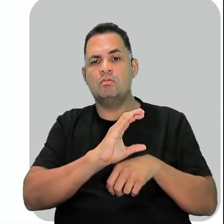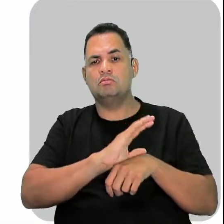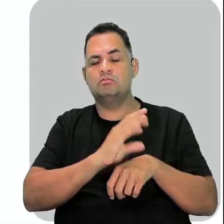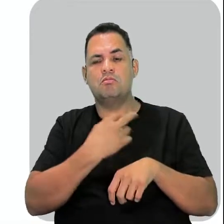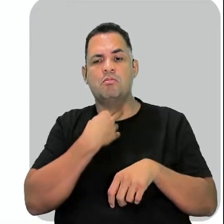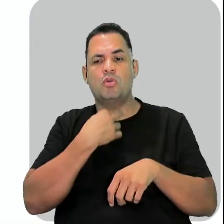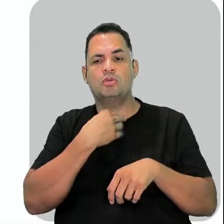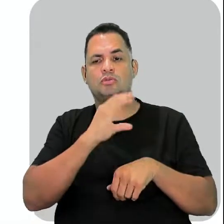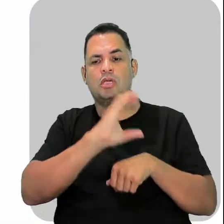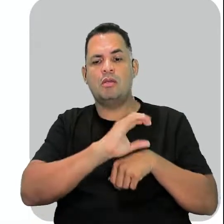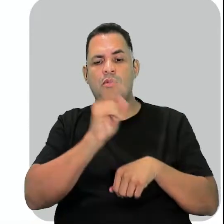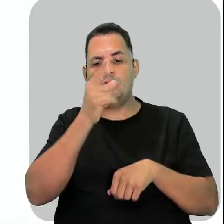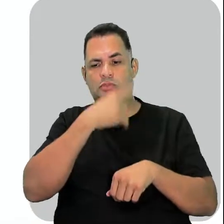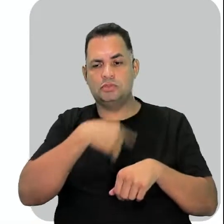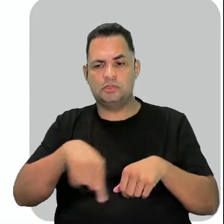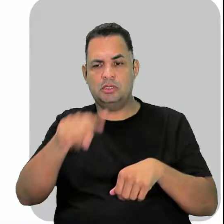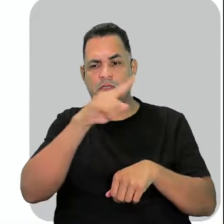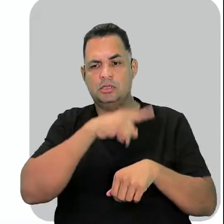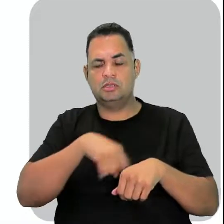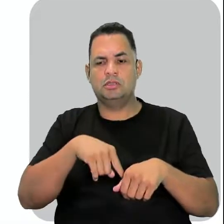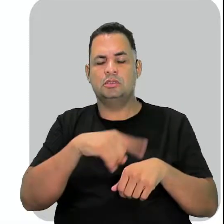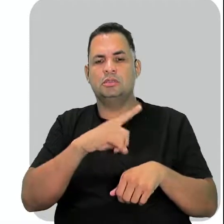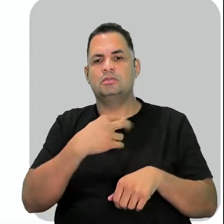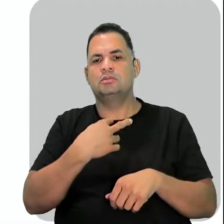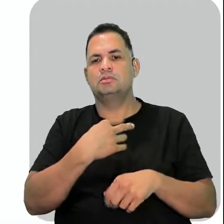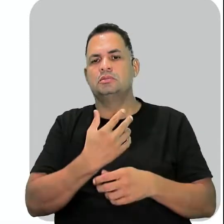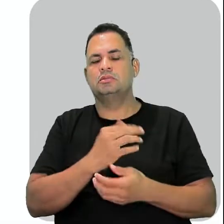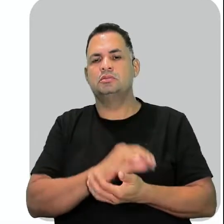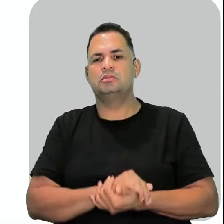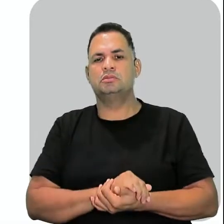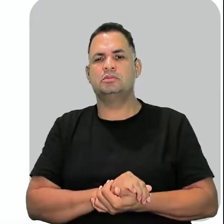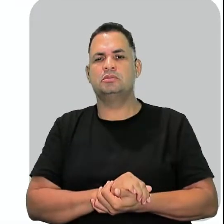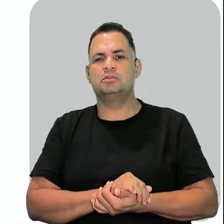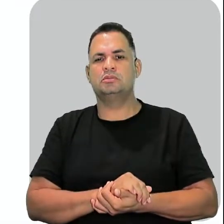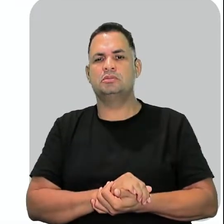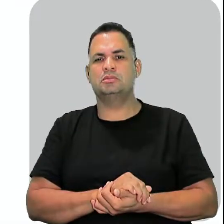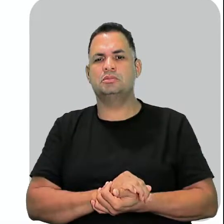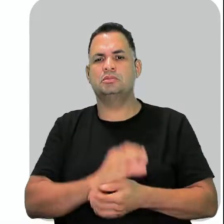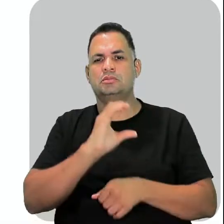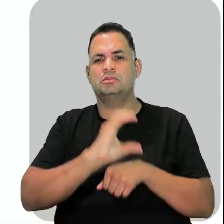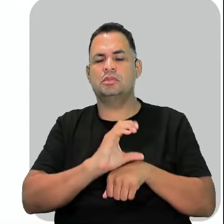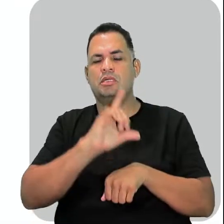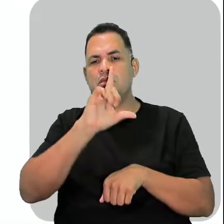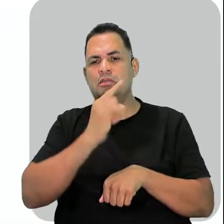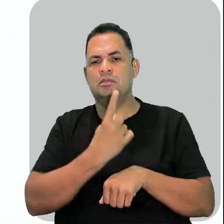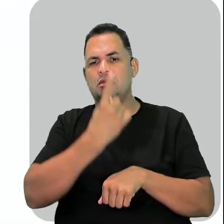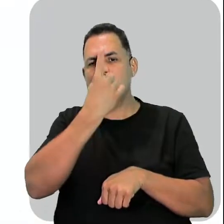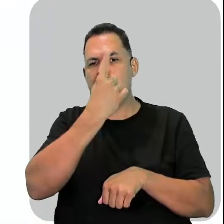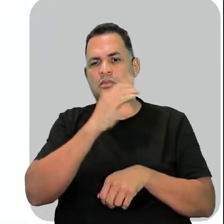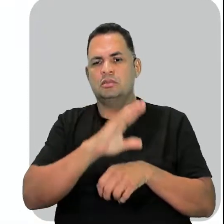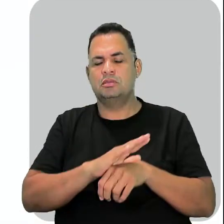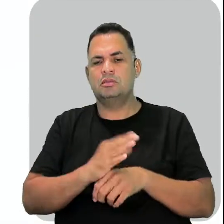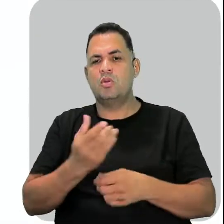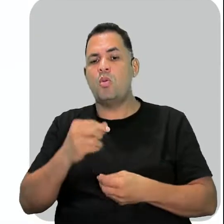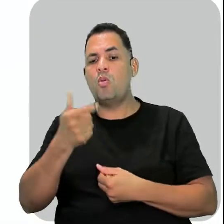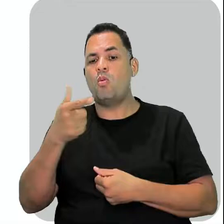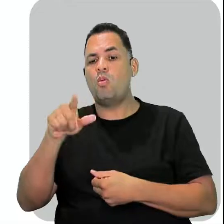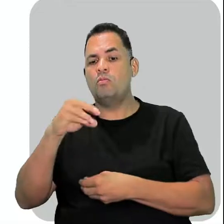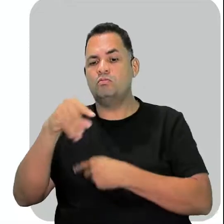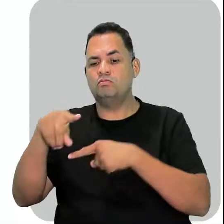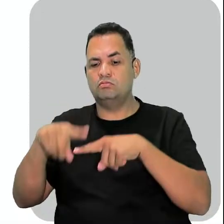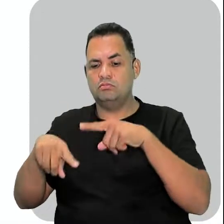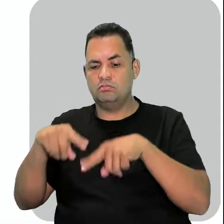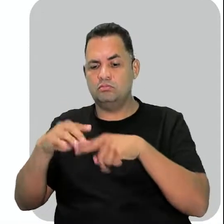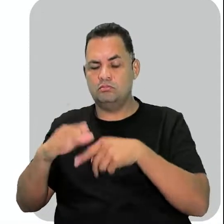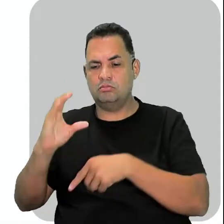carbono gire. Então, se eu tiver um carbono com ligação dupla, um cloro nele está para cima, e eu tiver um outro composto com